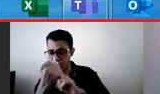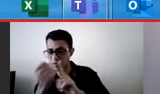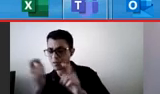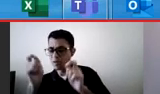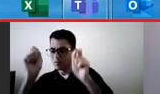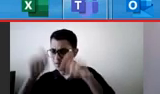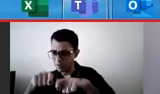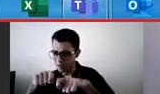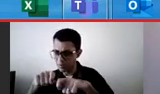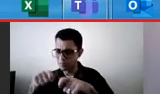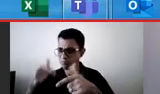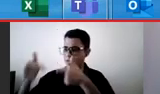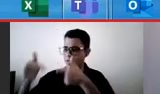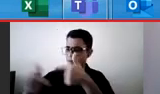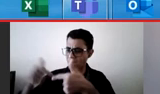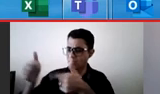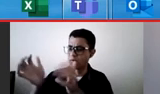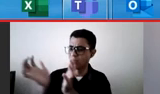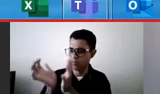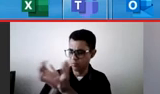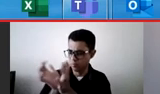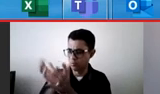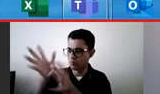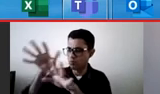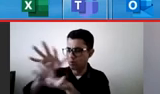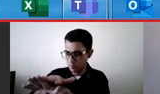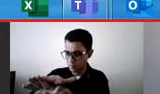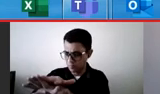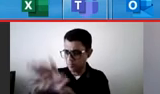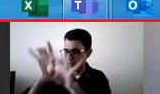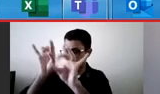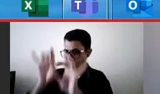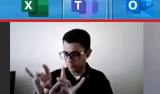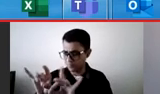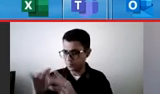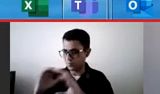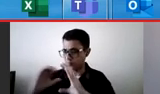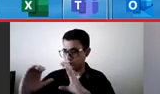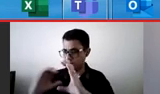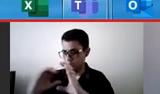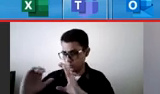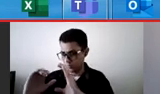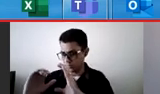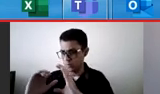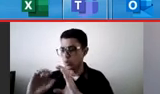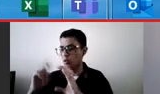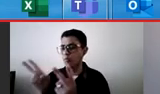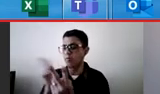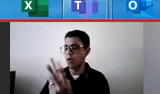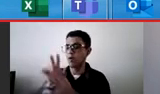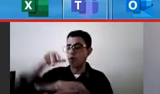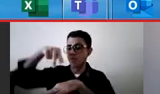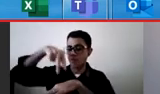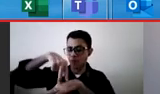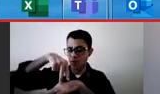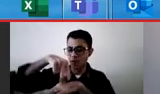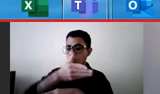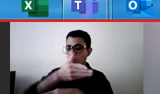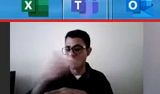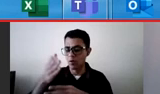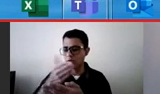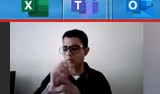habilidade em trabalhos de grupo, incluindo expressividade comunicativa ou a falar em público. A gente está hoje